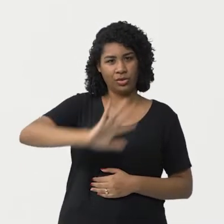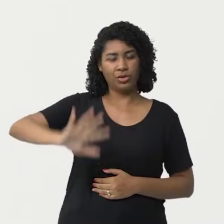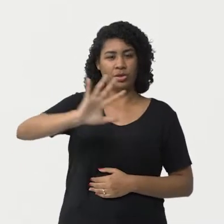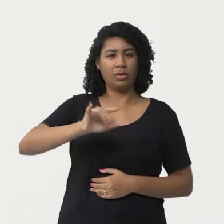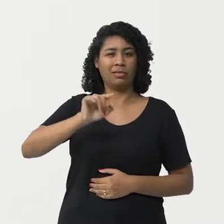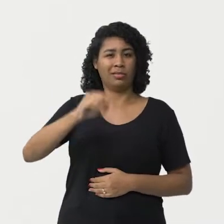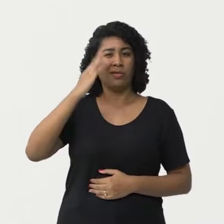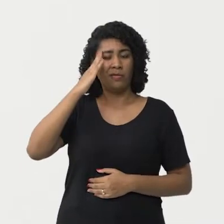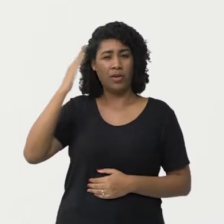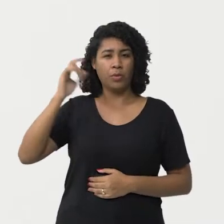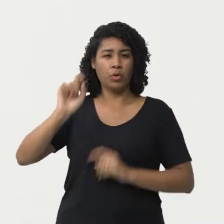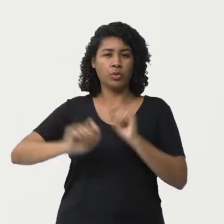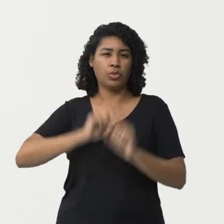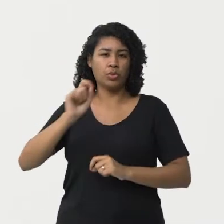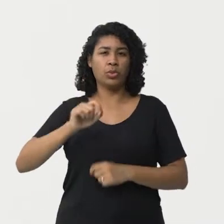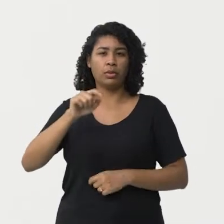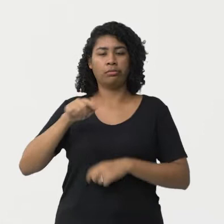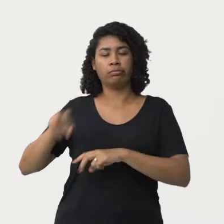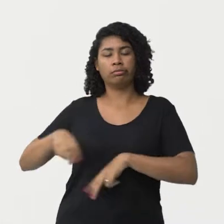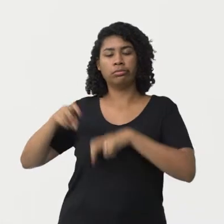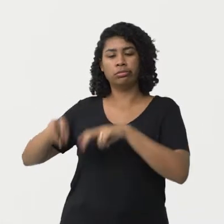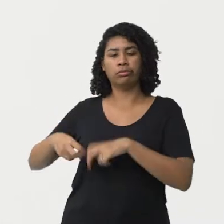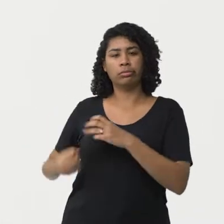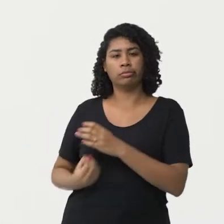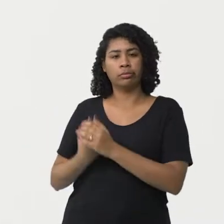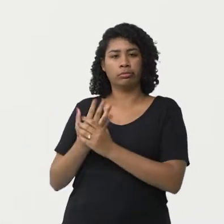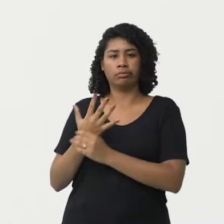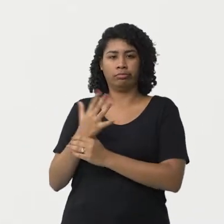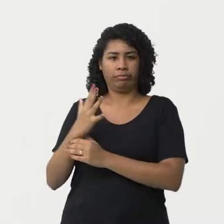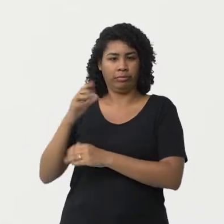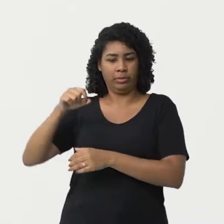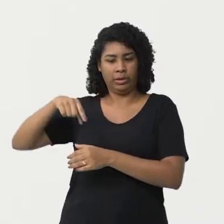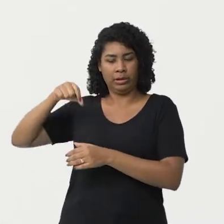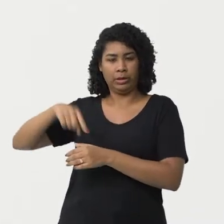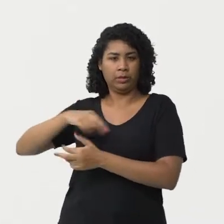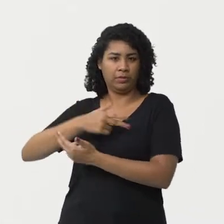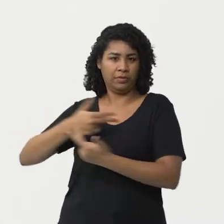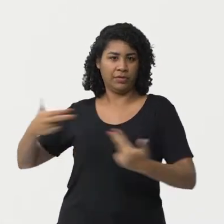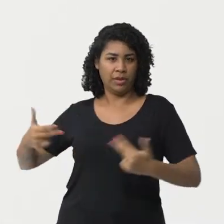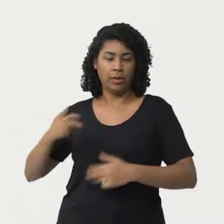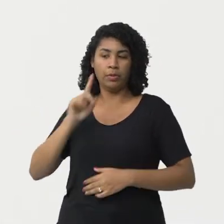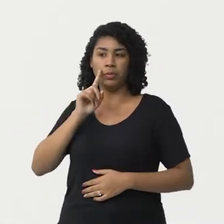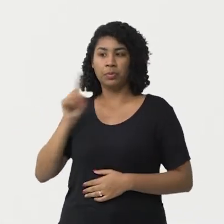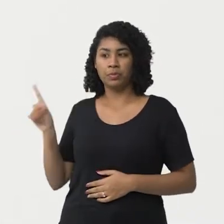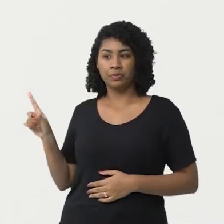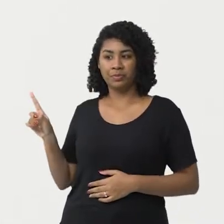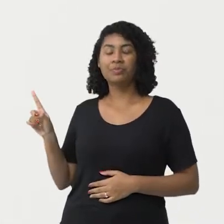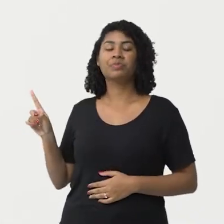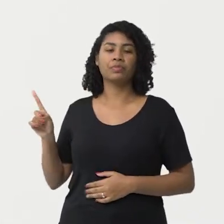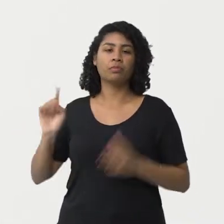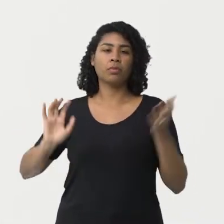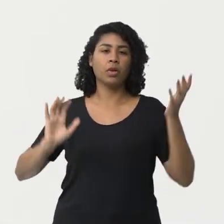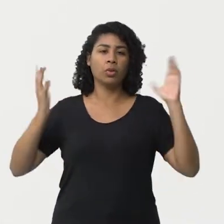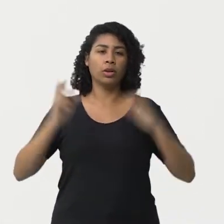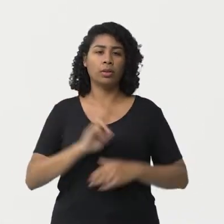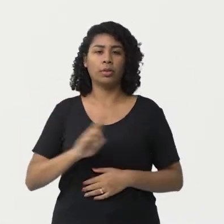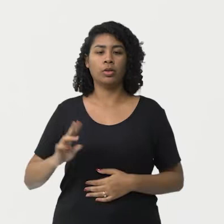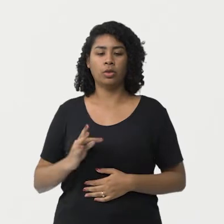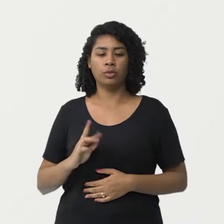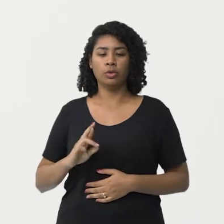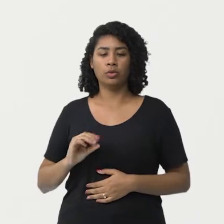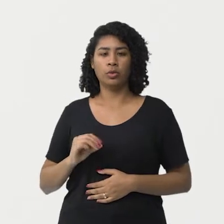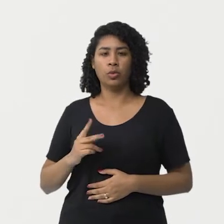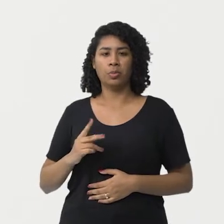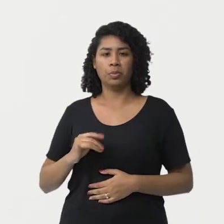na verdade, como celeiro do Brasil. É uma região onde o clima tropical vai estar presente, então ela vai ser marcada